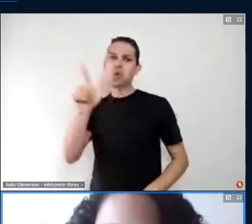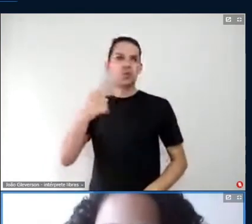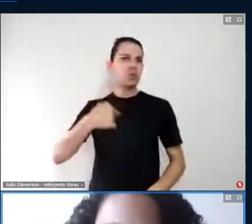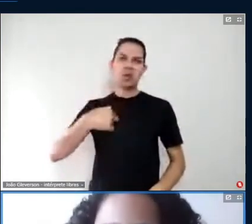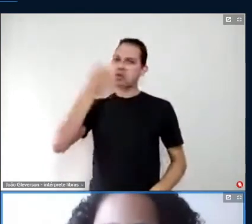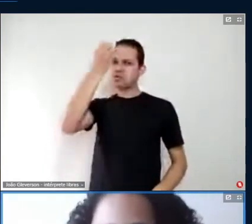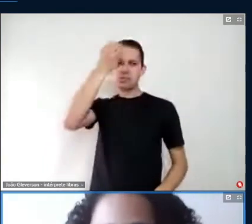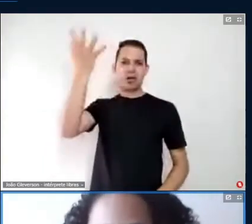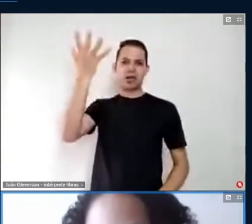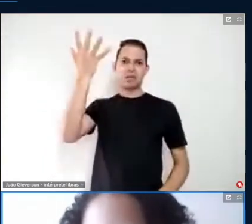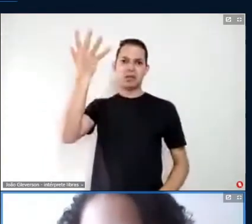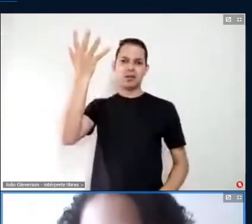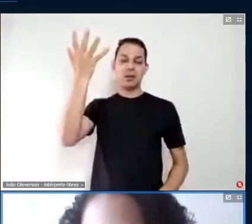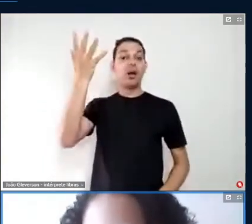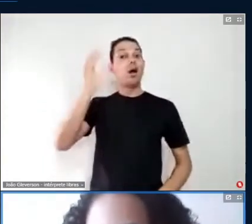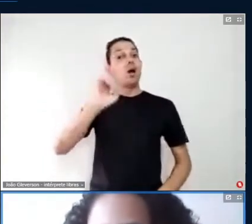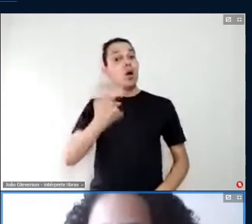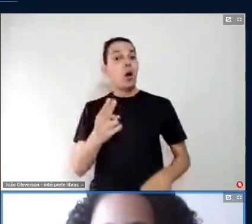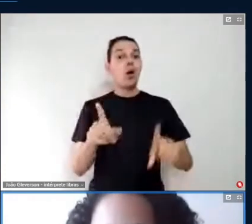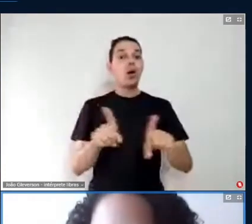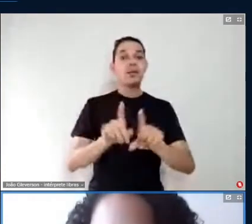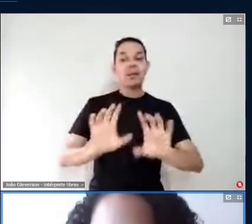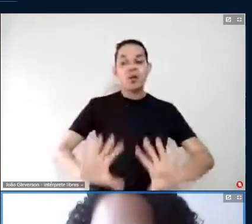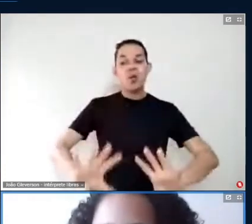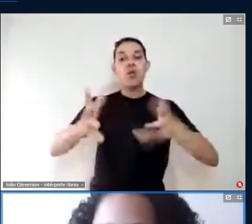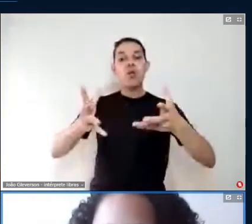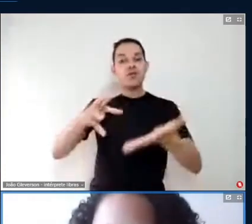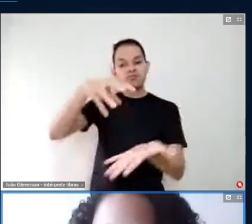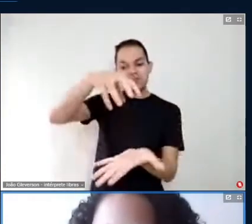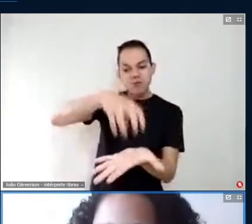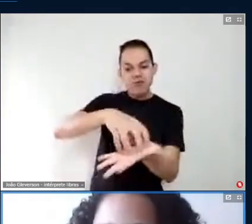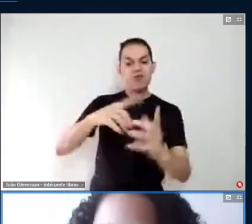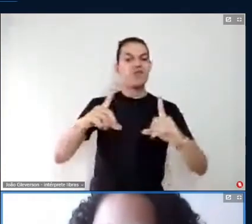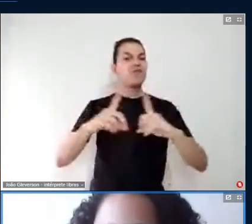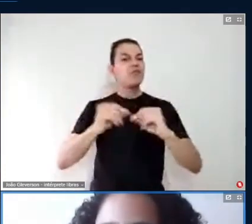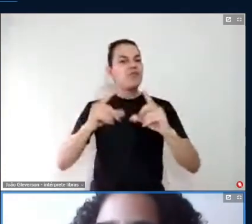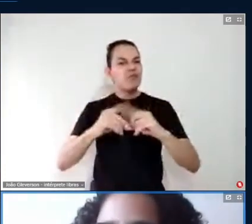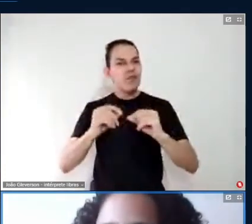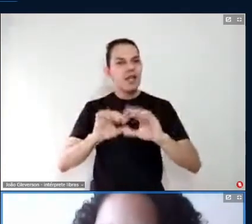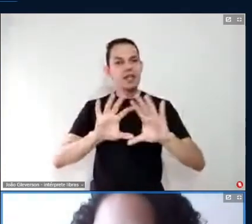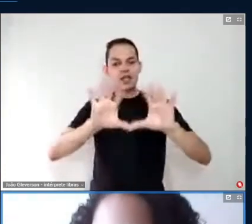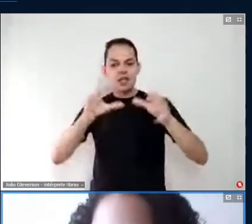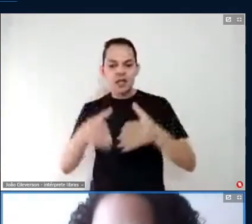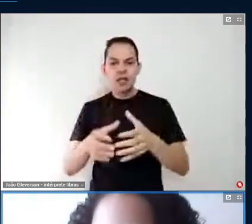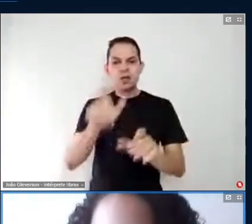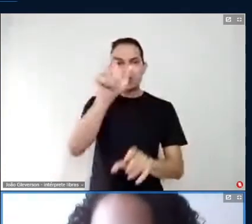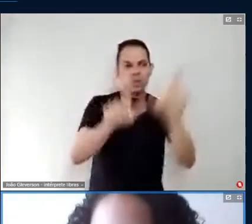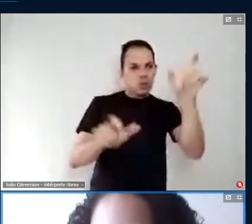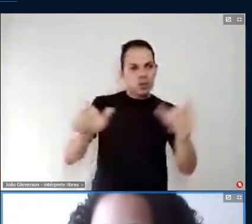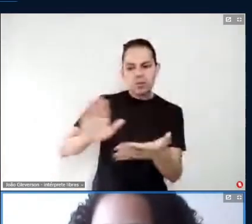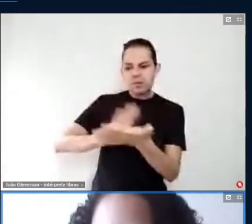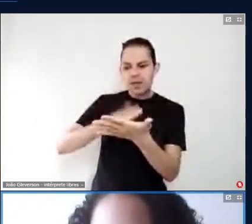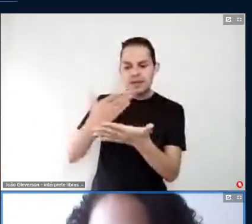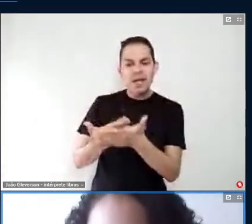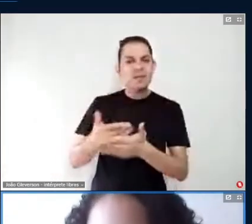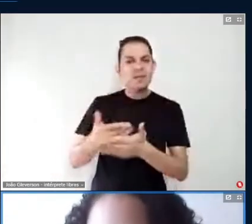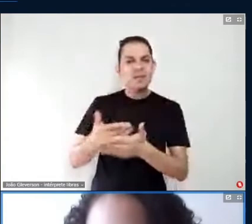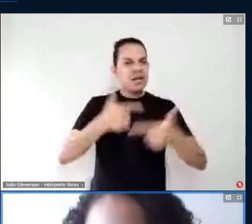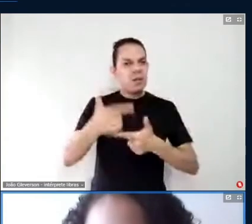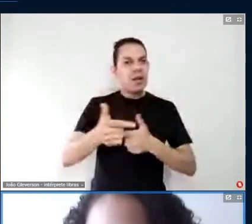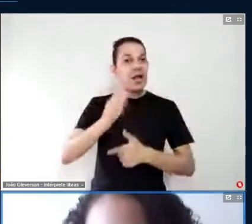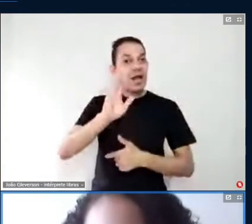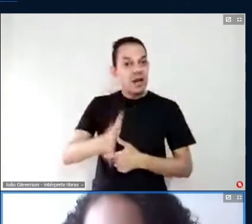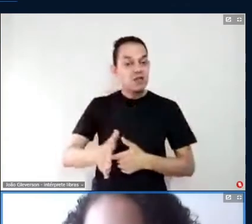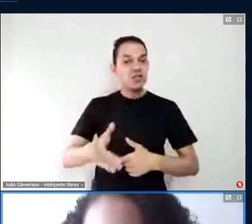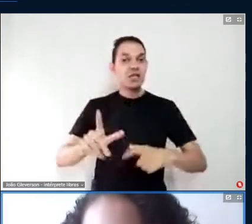ou um evento regional em Brasília resgatando intérpretes que já atuaram nessas